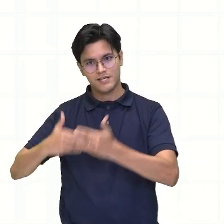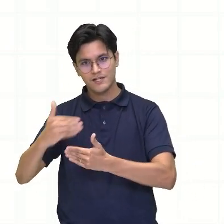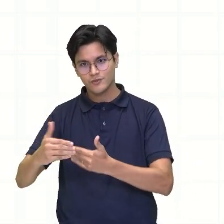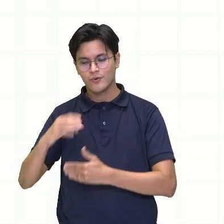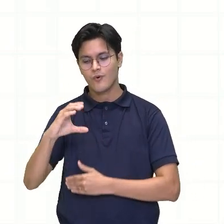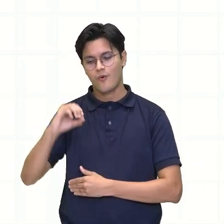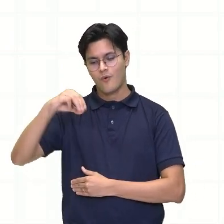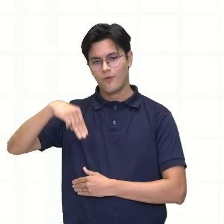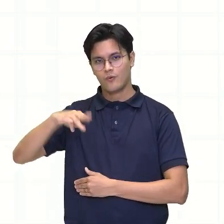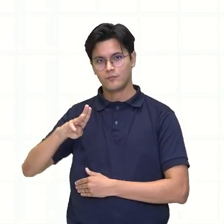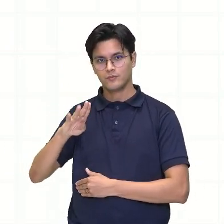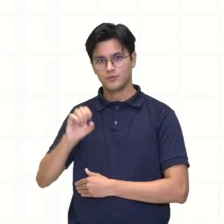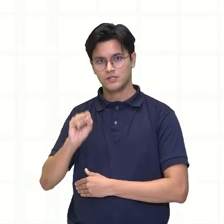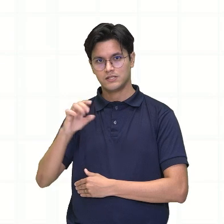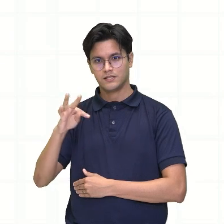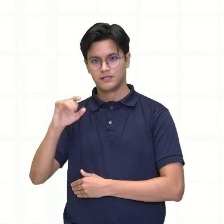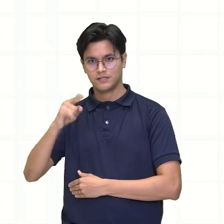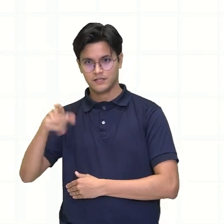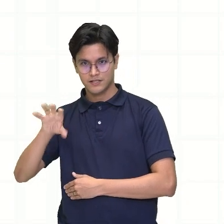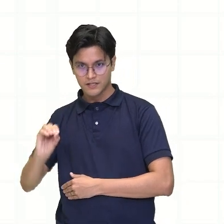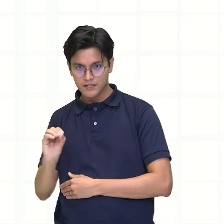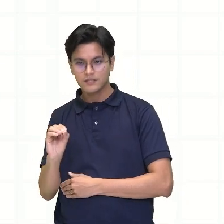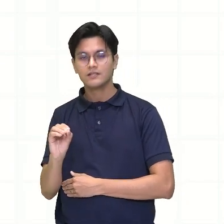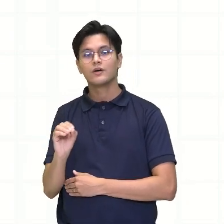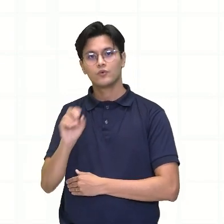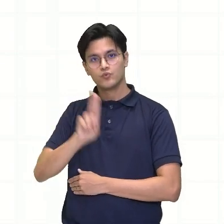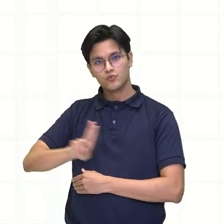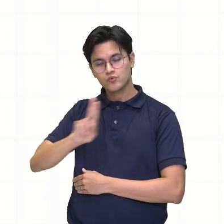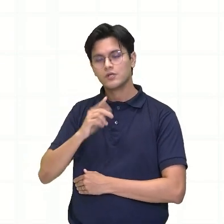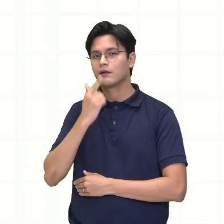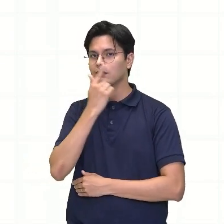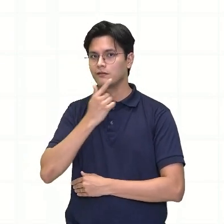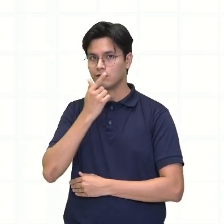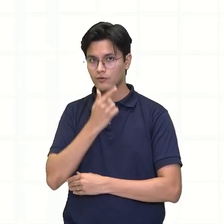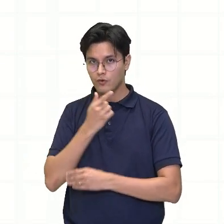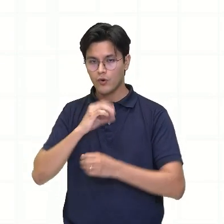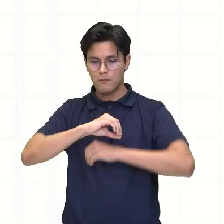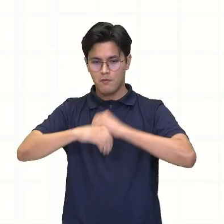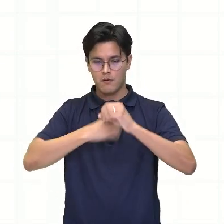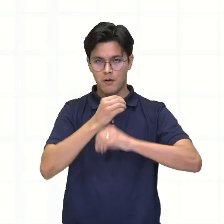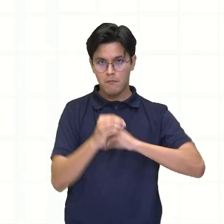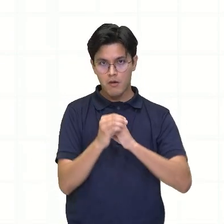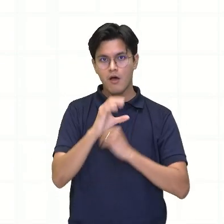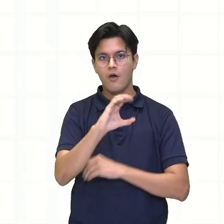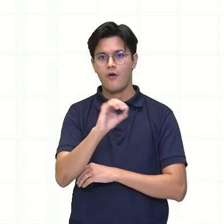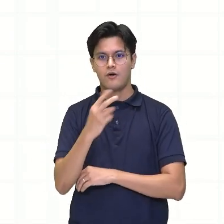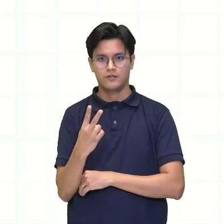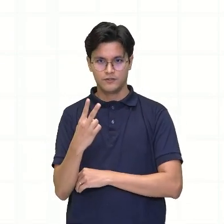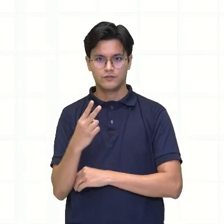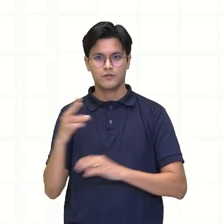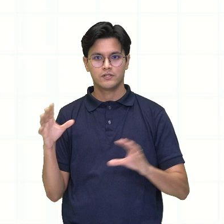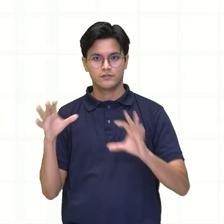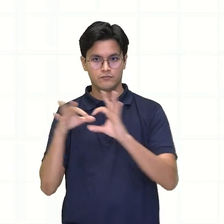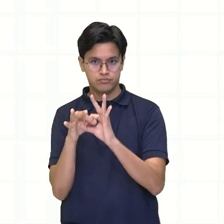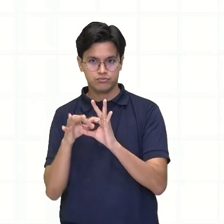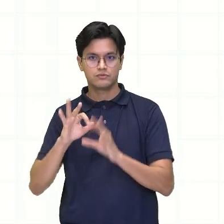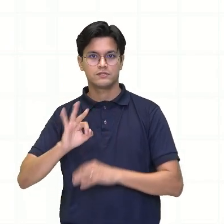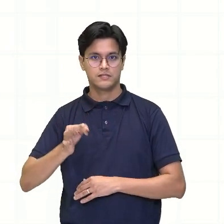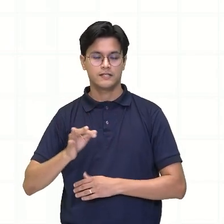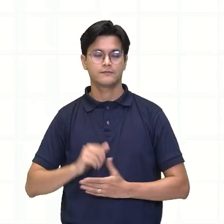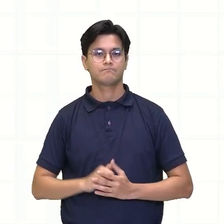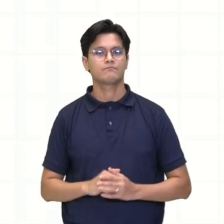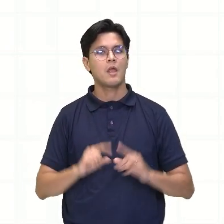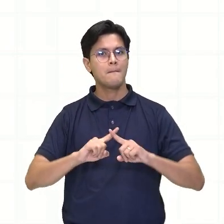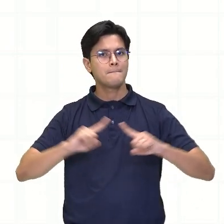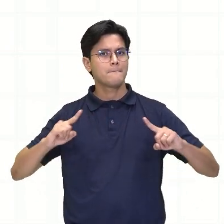queima desse combustível que é a glicose juntamente com o oxigênio. Mas como toda reação de combustão,